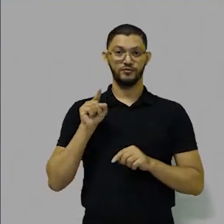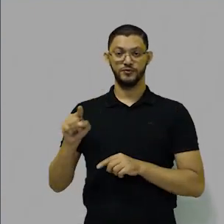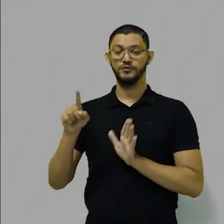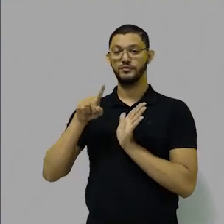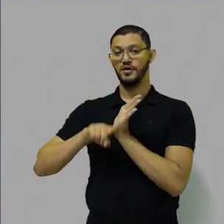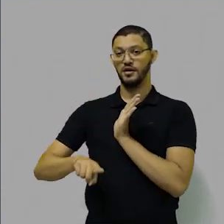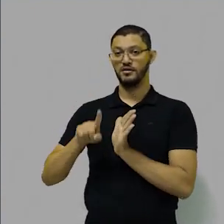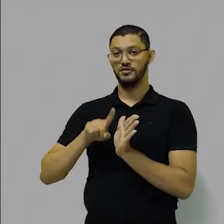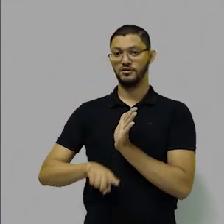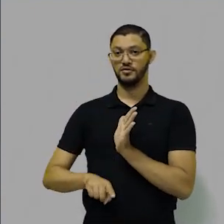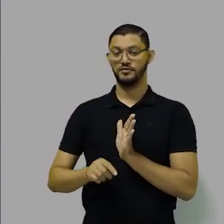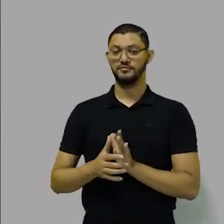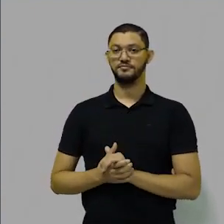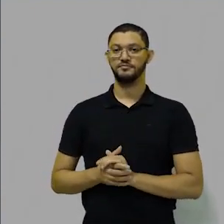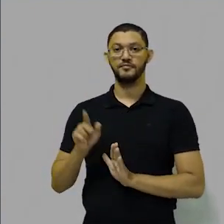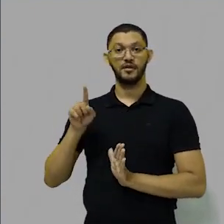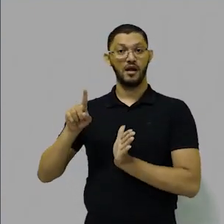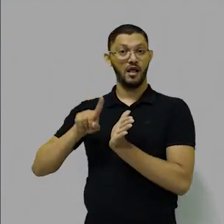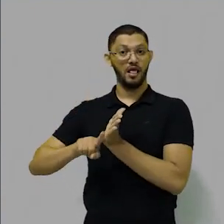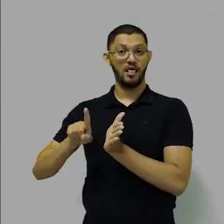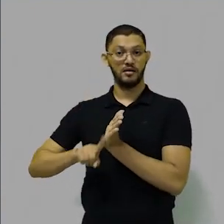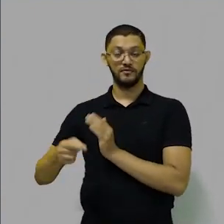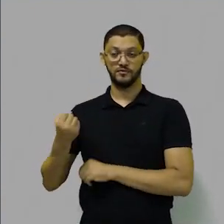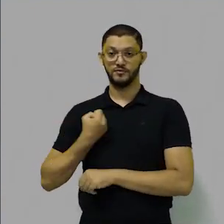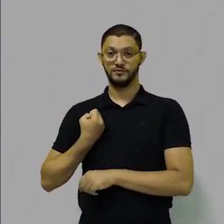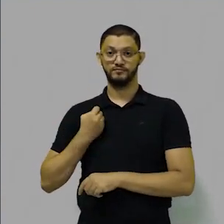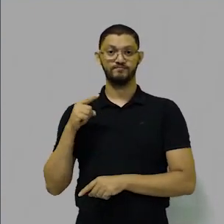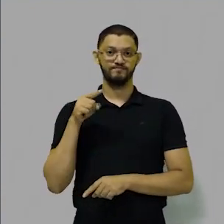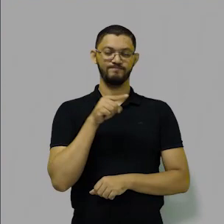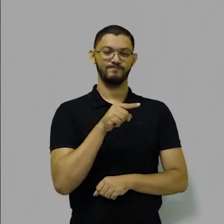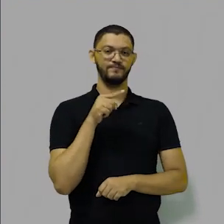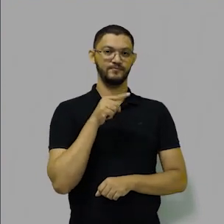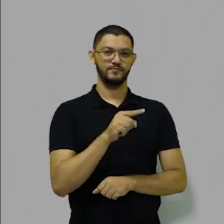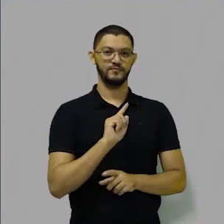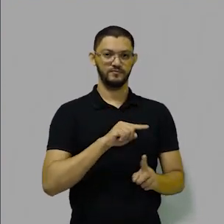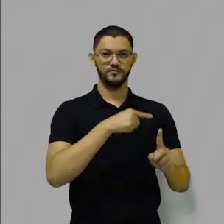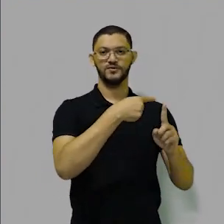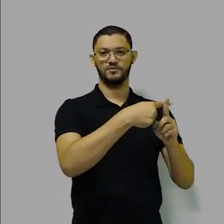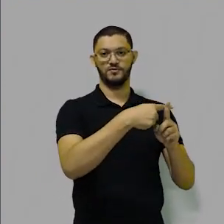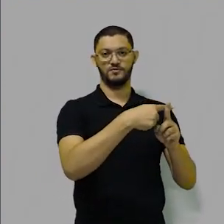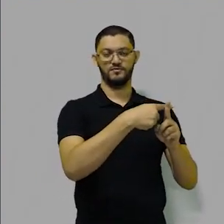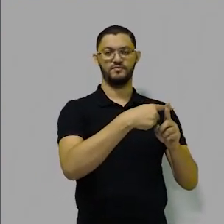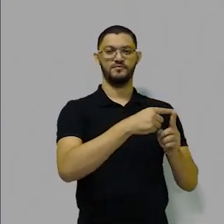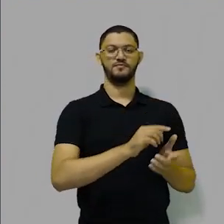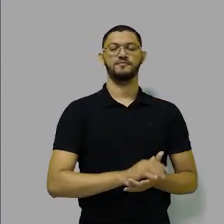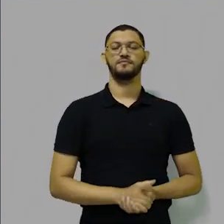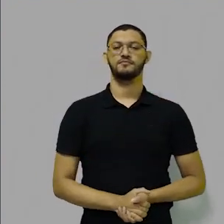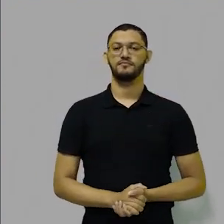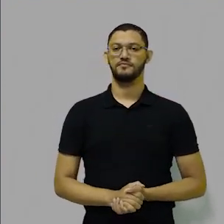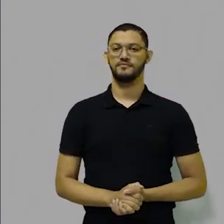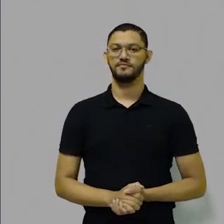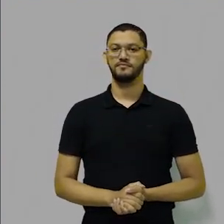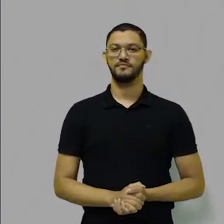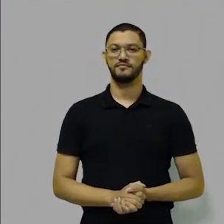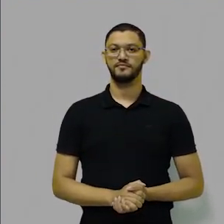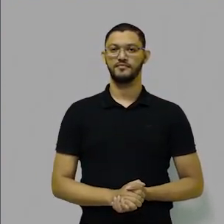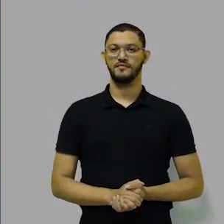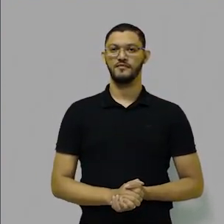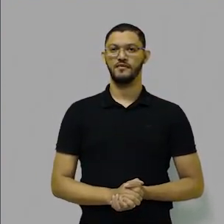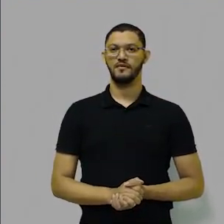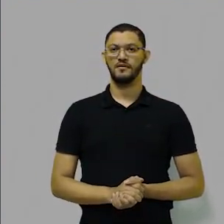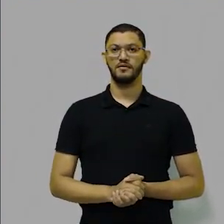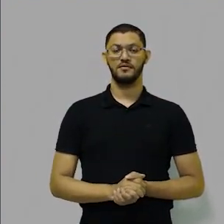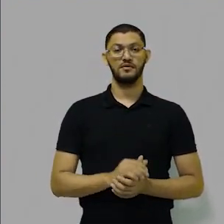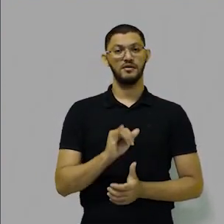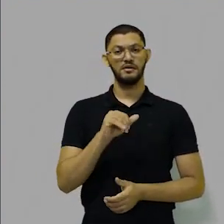negativo. A carga do negativo será o índice do positivo. O